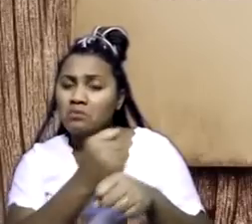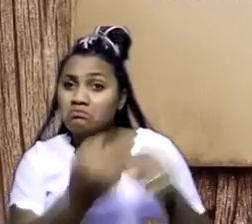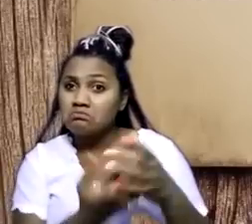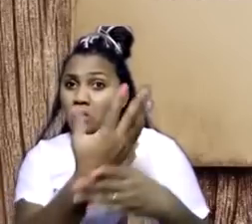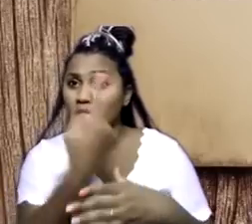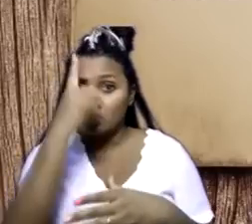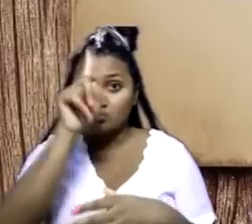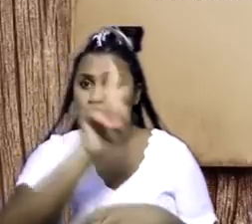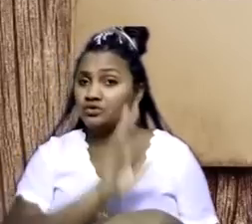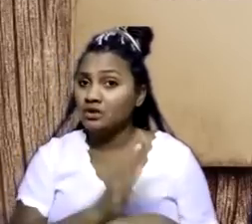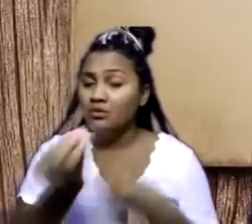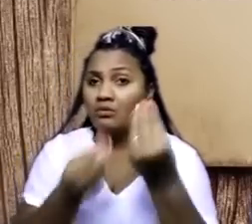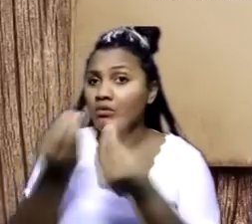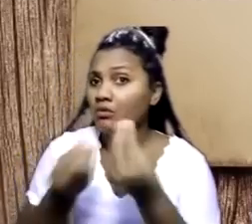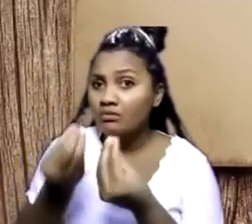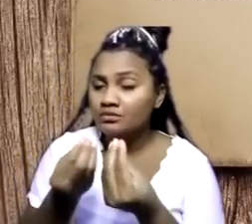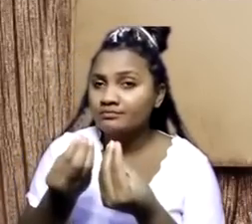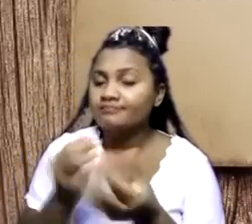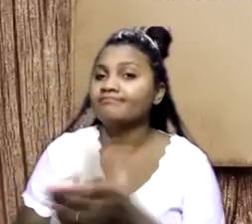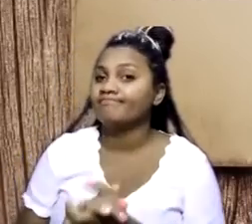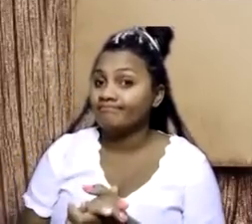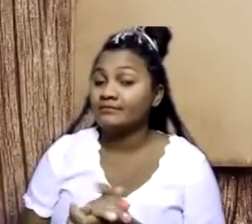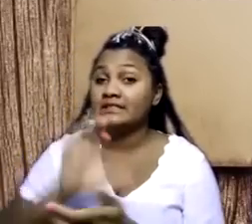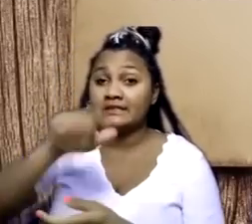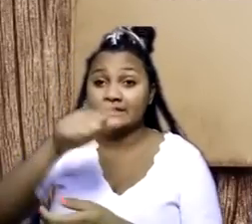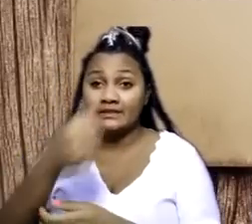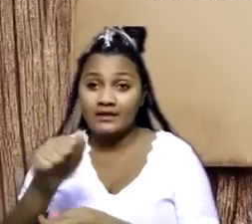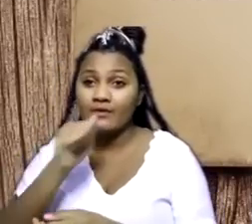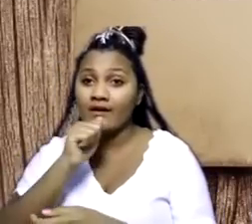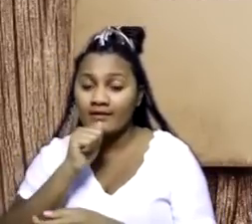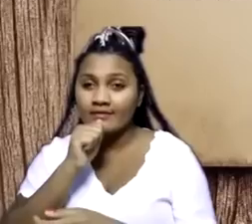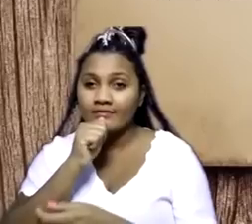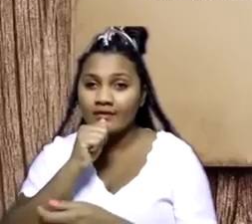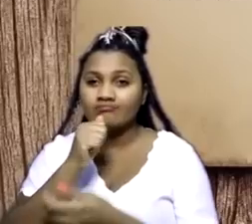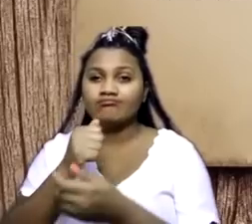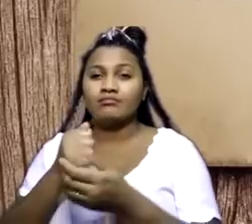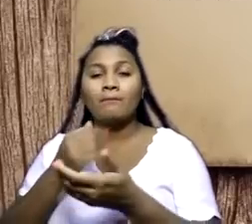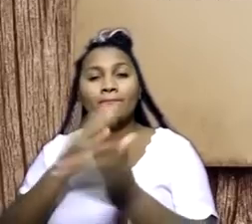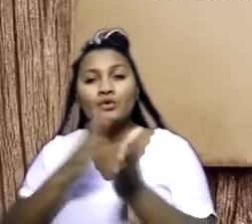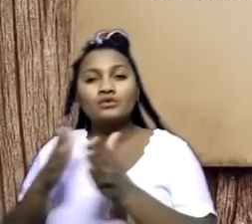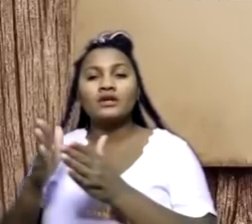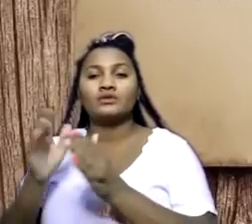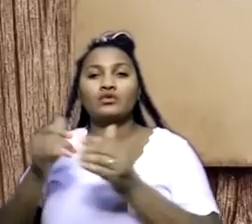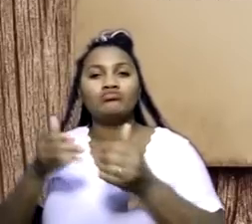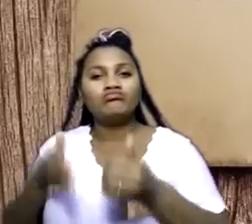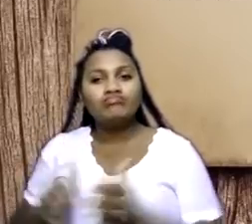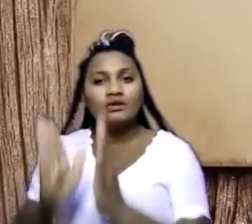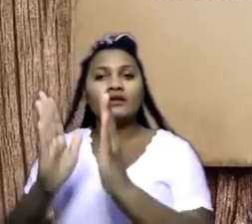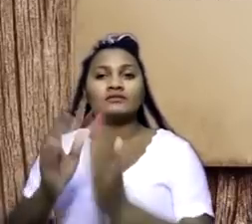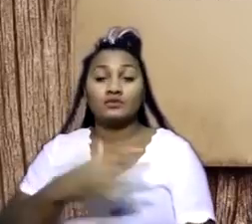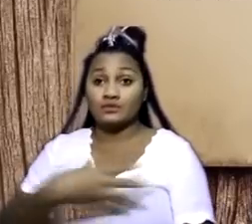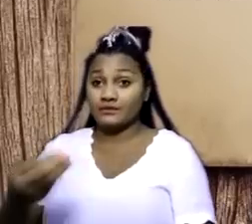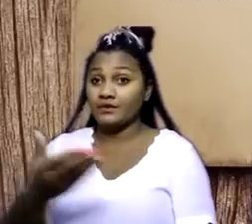à luz um povo num instante? Pois Sião ainda estava em trabalho de parto e deu à luz seus